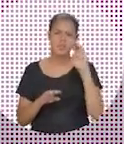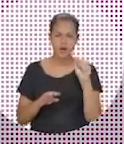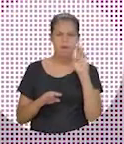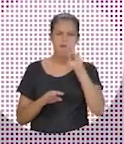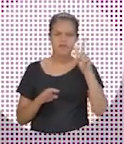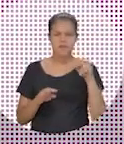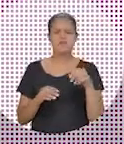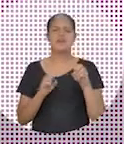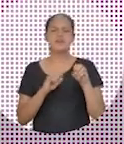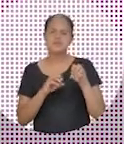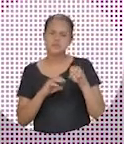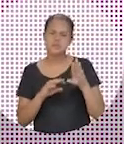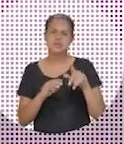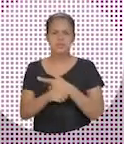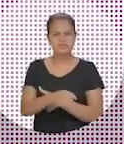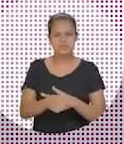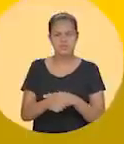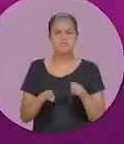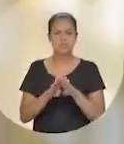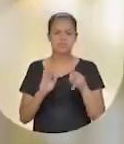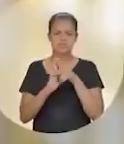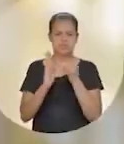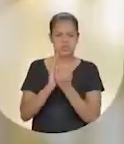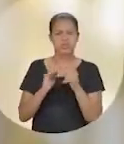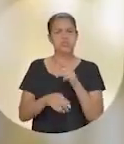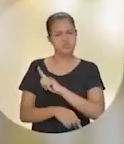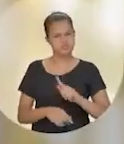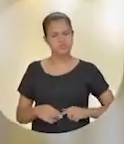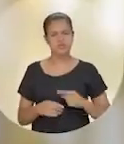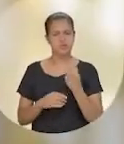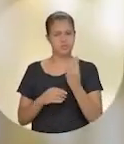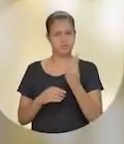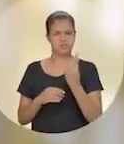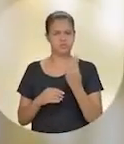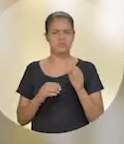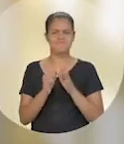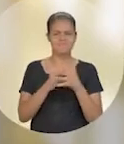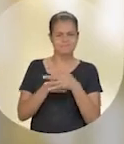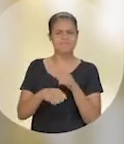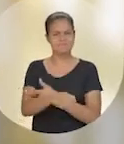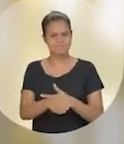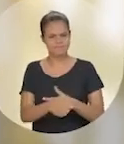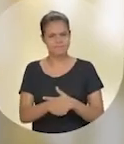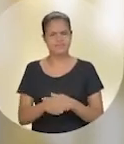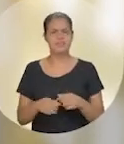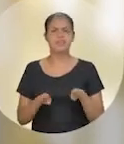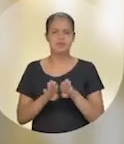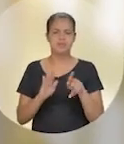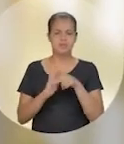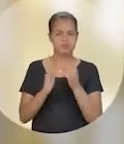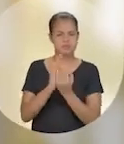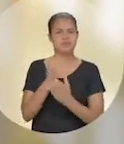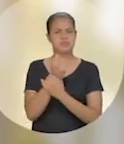vai capacitar os profissionais da educação. Nosso plano de governo é o único que trata dos impactos da pandemia na educação, com planejamento